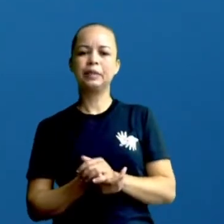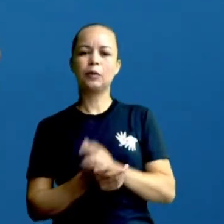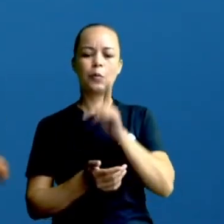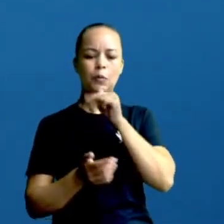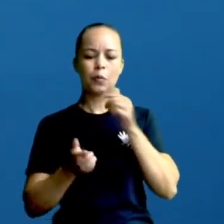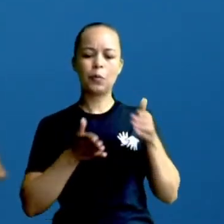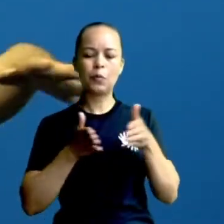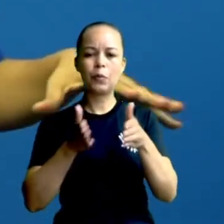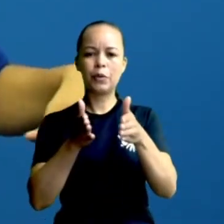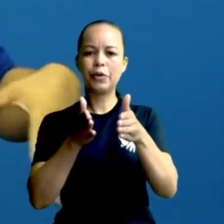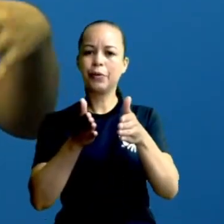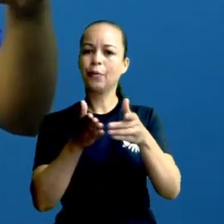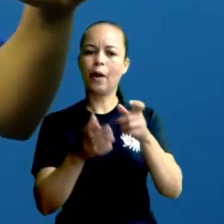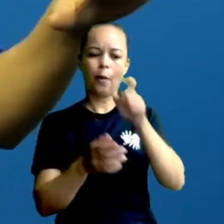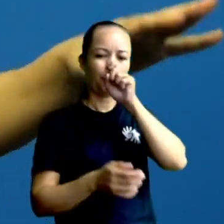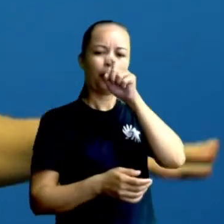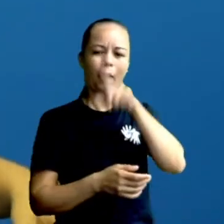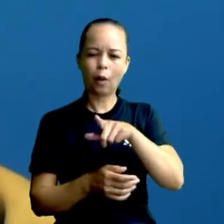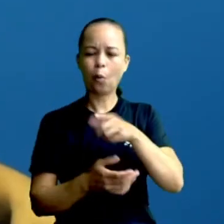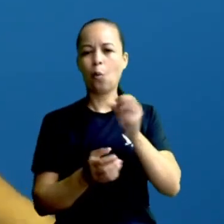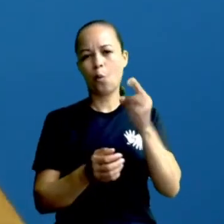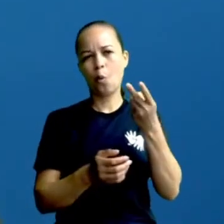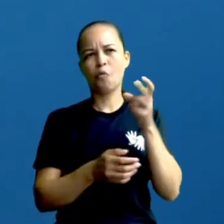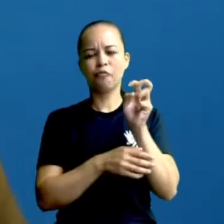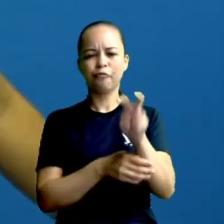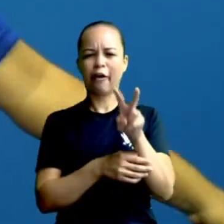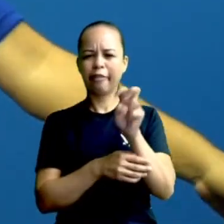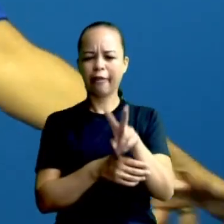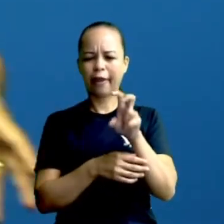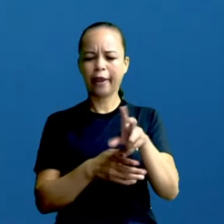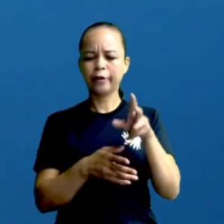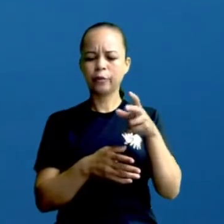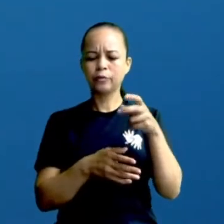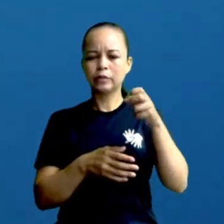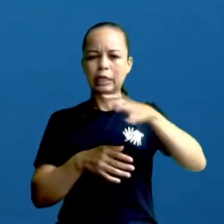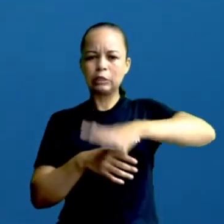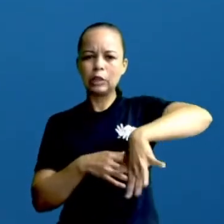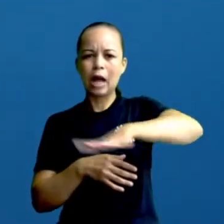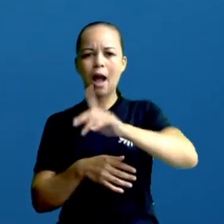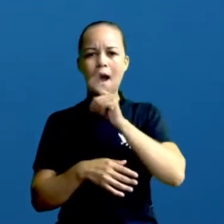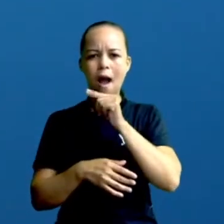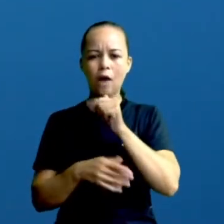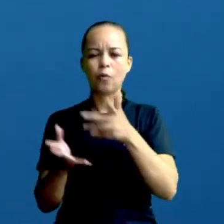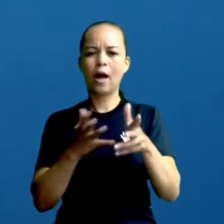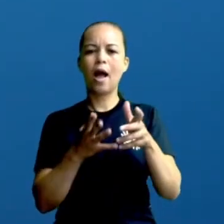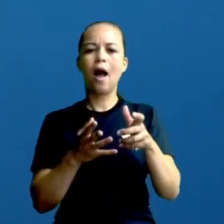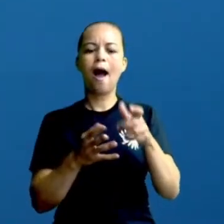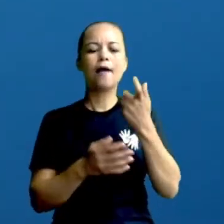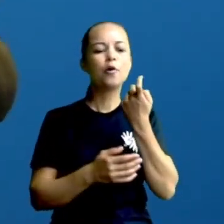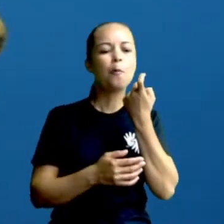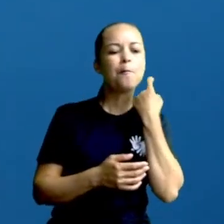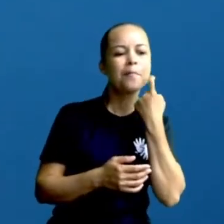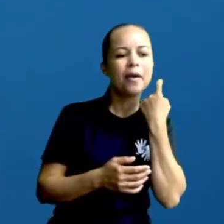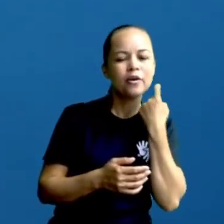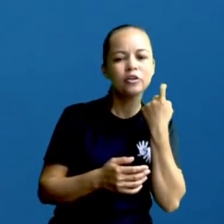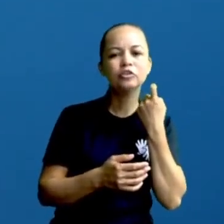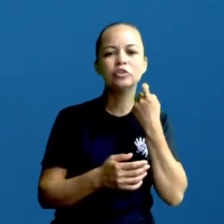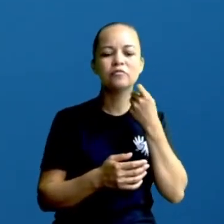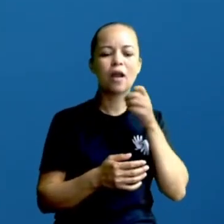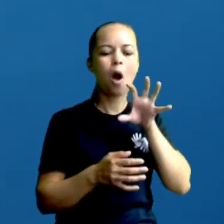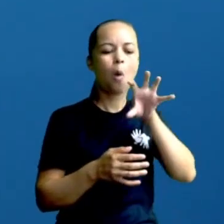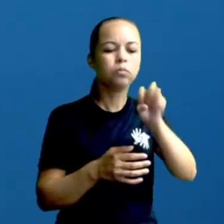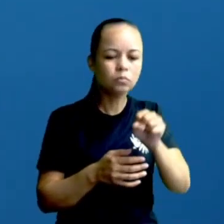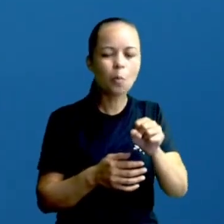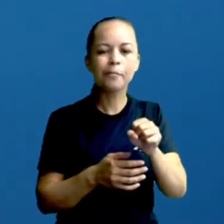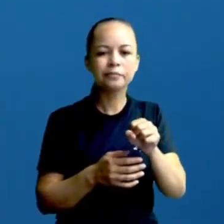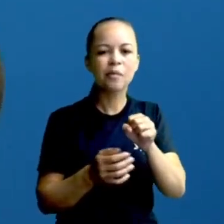rio ali joga uma coisa, um veneno dentro da água, o peixe come aquele veneno, aí tu vai lá e compra aquele peixe,